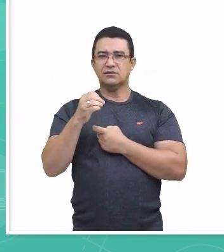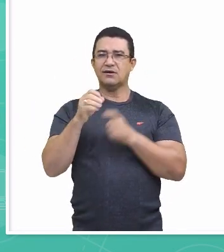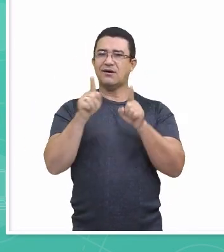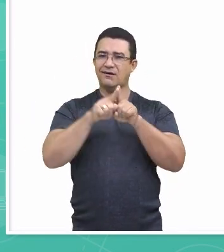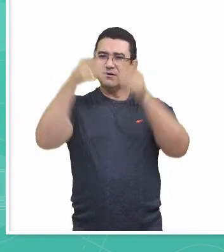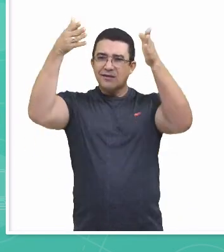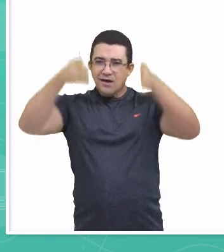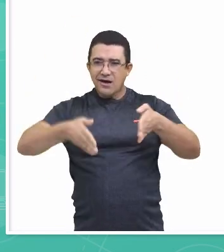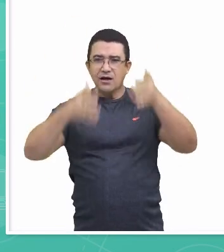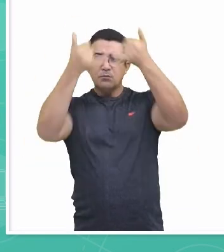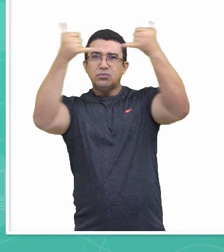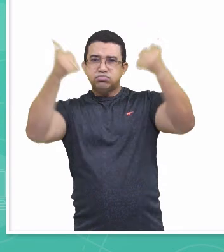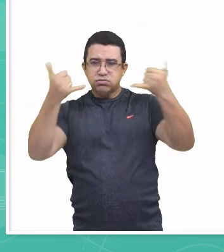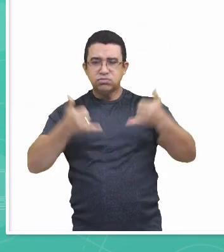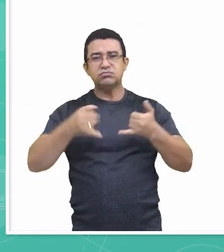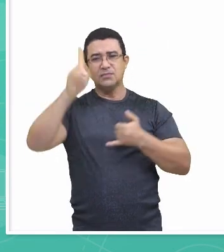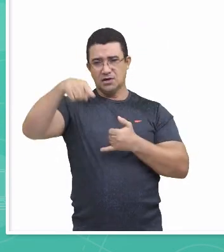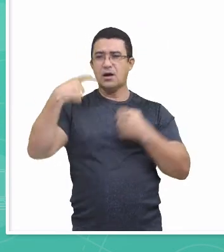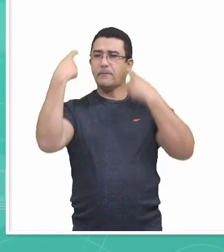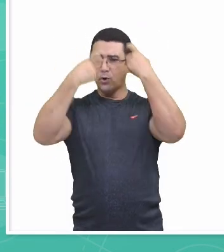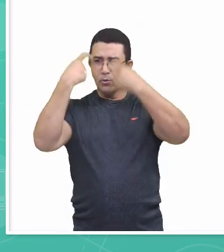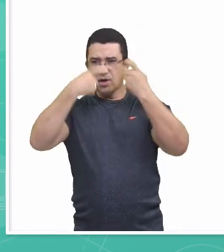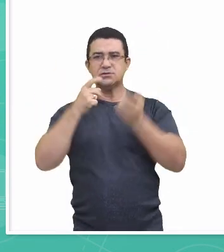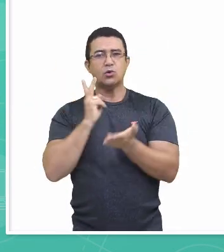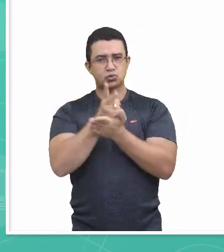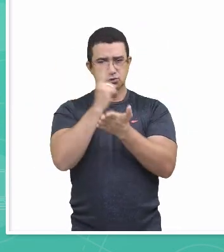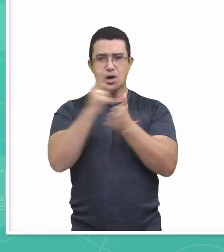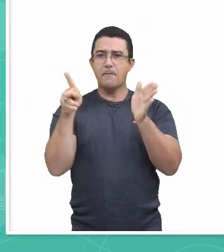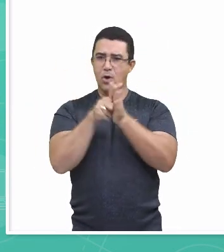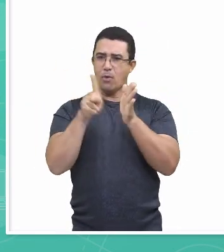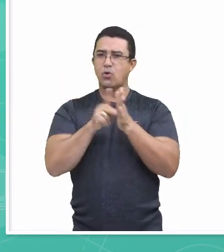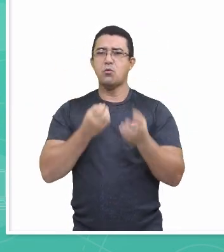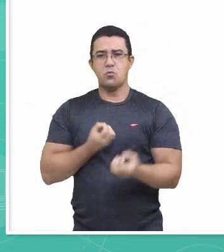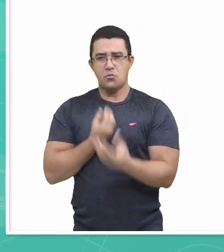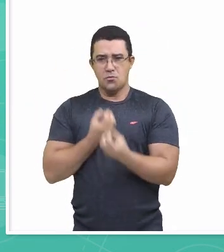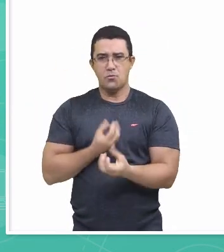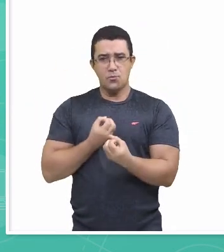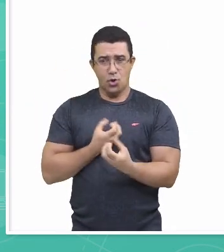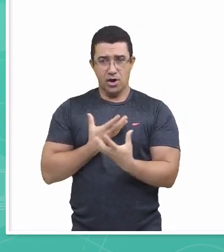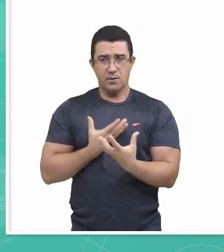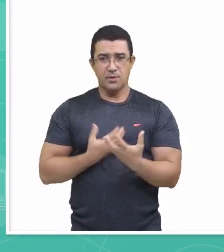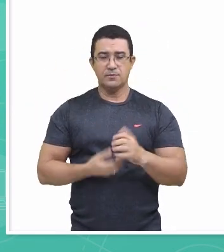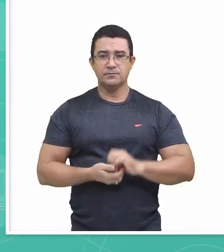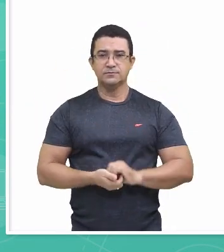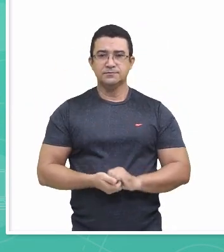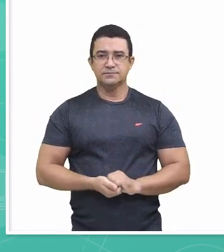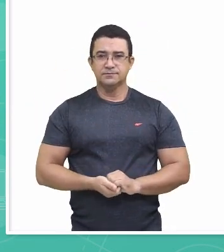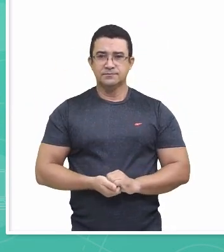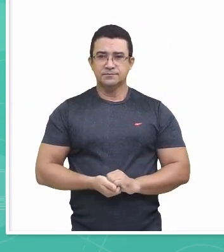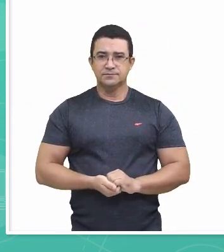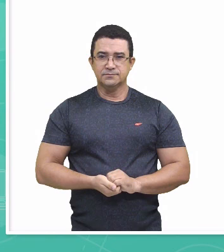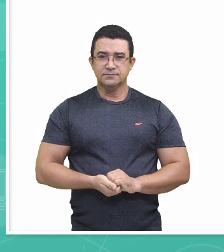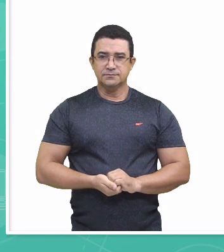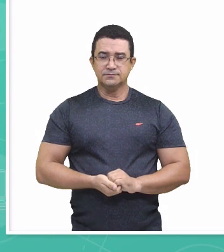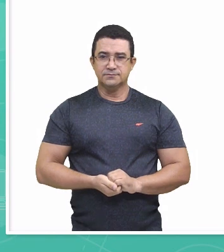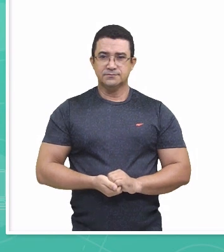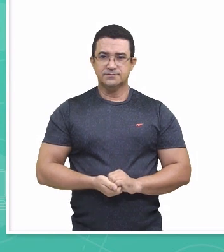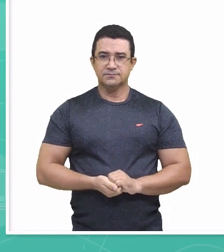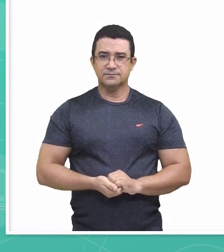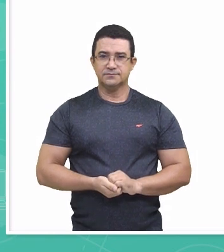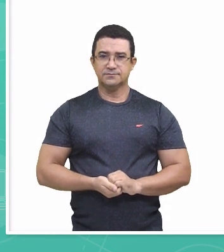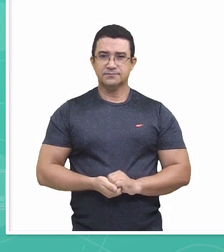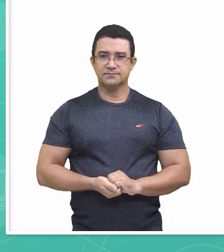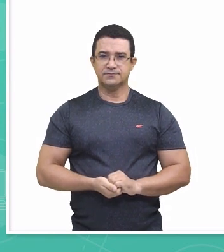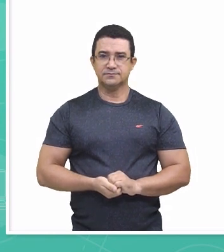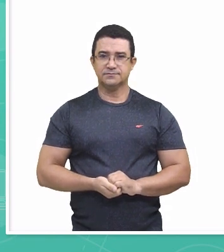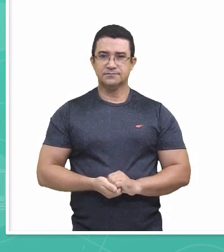preocupações presentes na composição de um poema. Exatamente, exatamente, exatamente. É isso